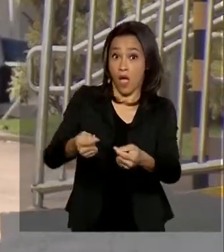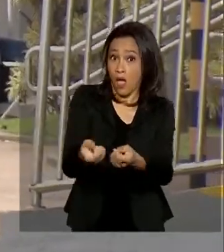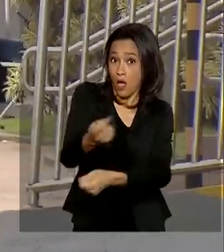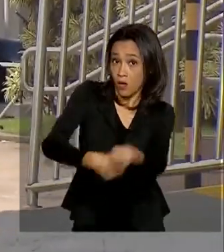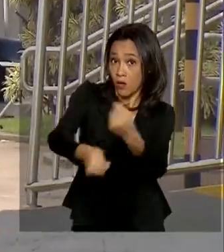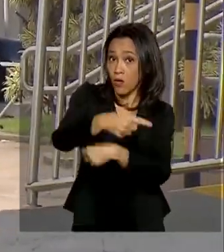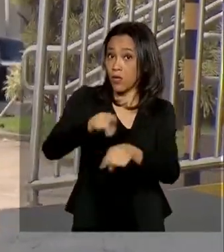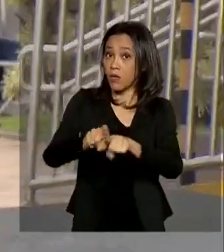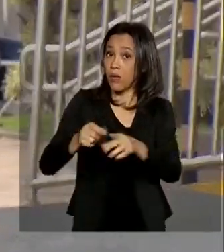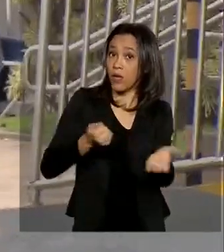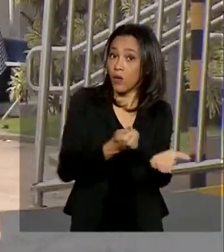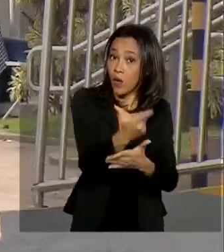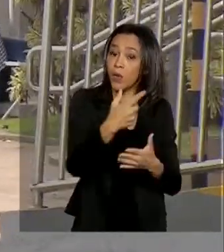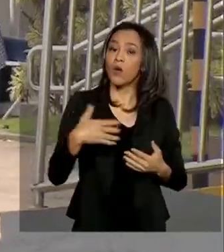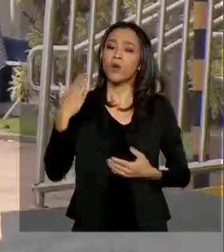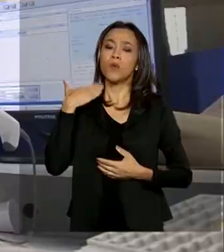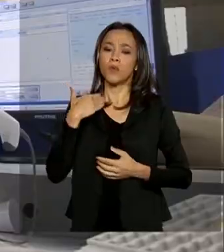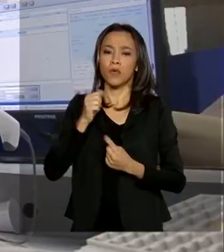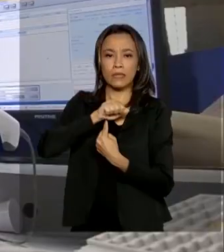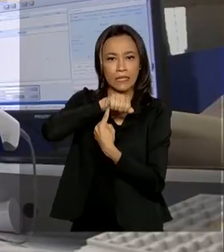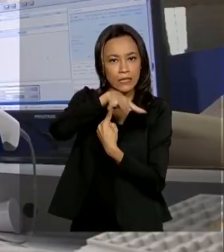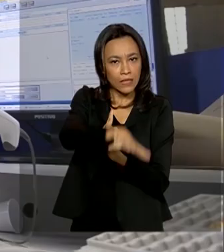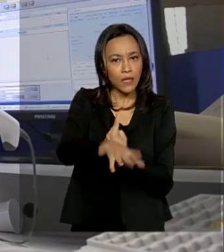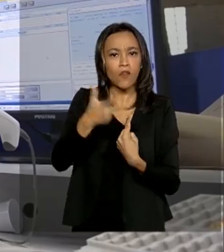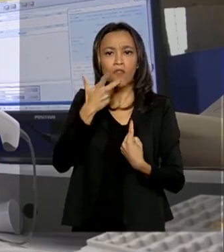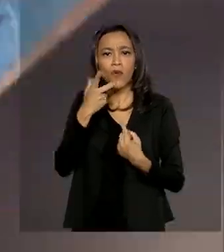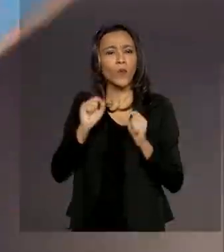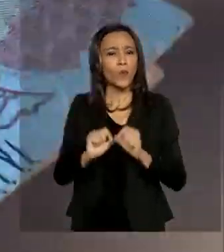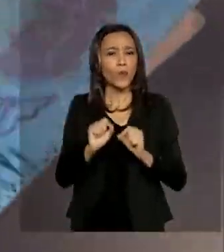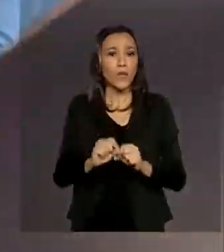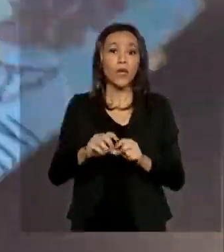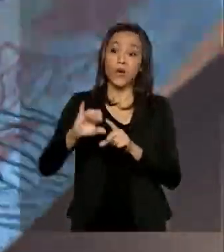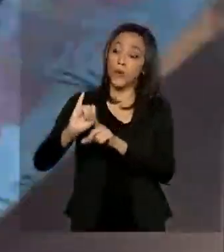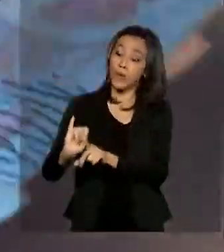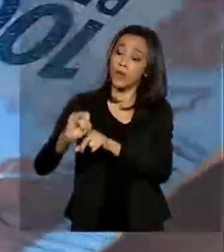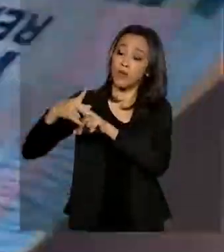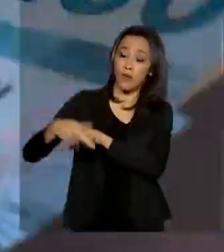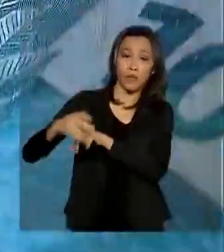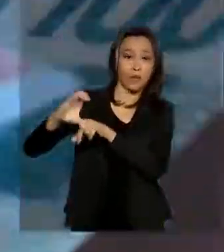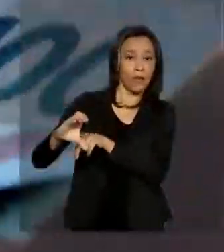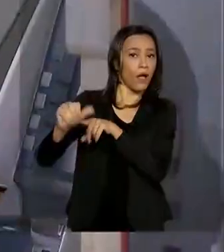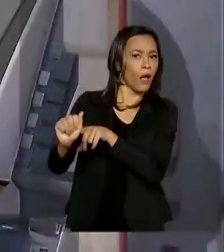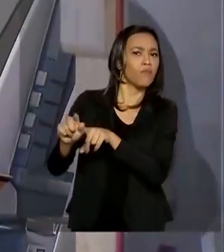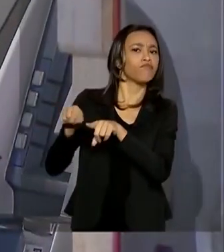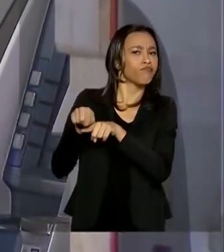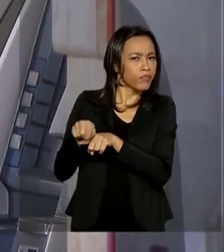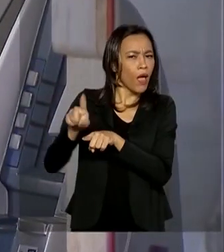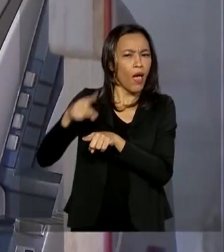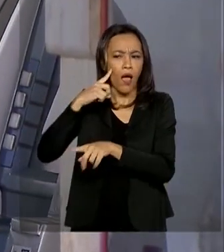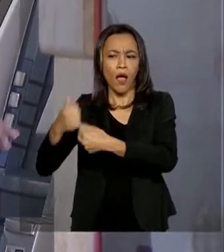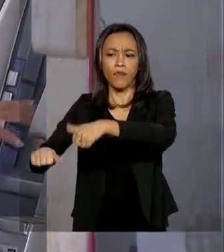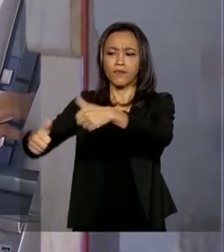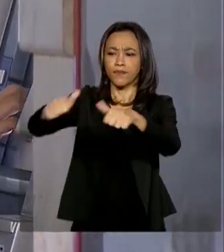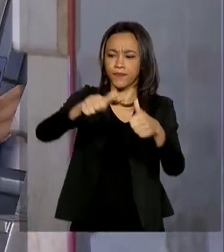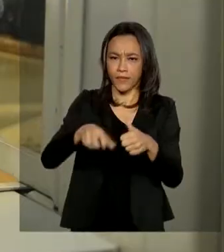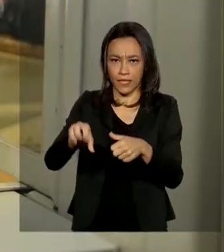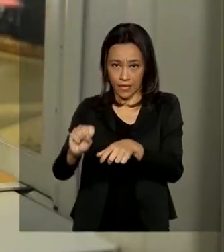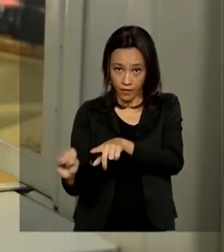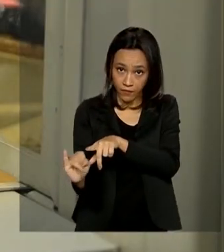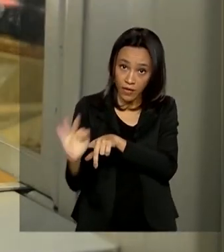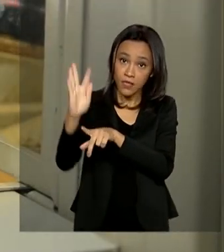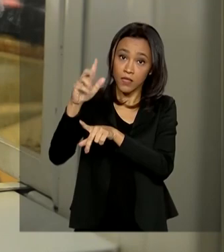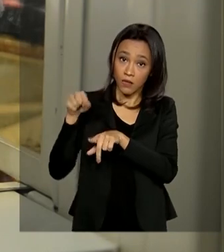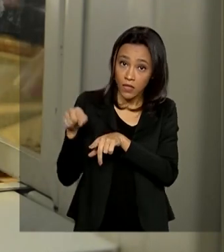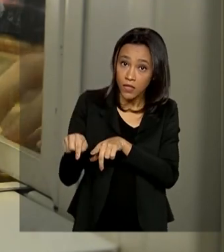Central apontou também a projeção do índice de preços ao consumidor amplo, IPCA, índice que mede a inflação. Ele